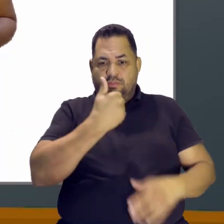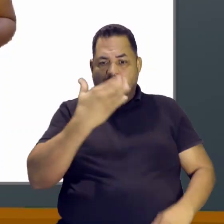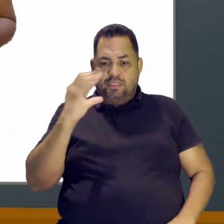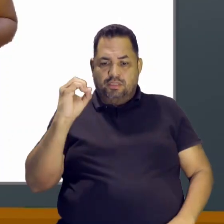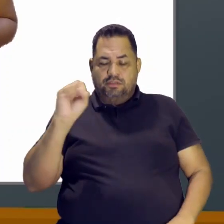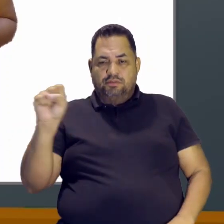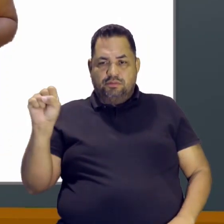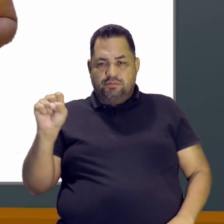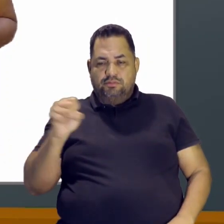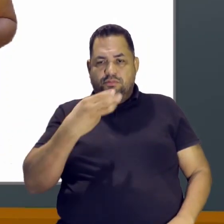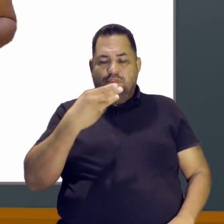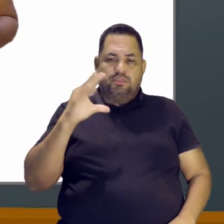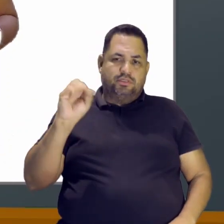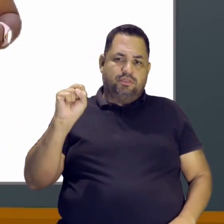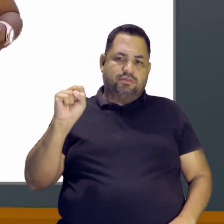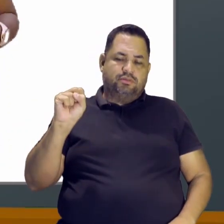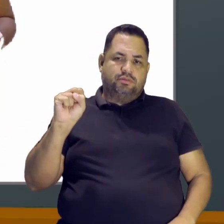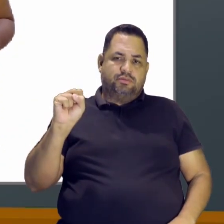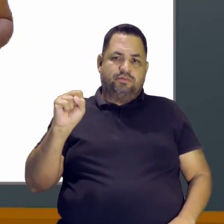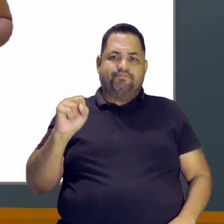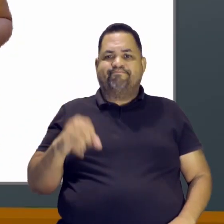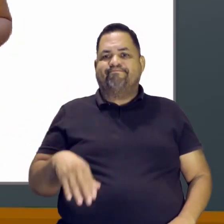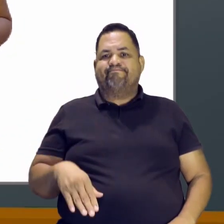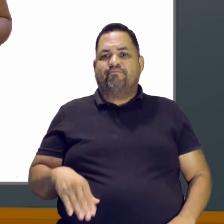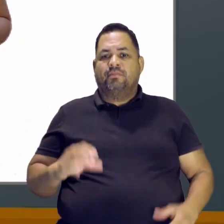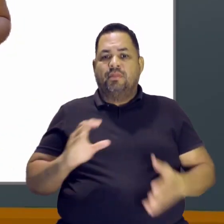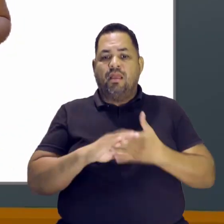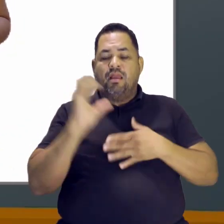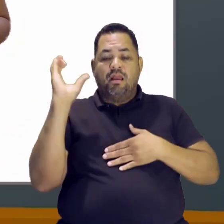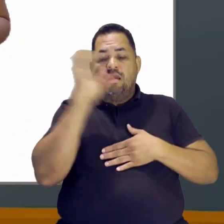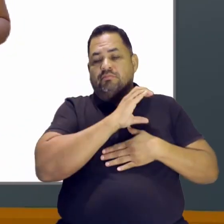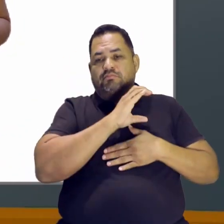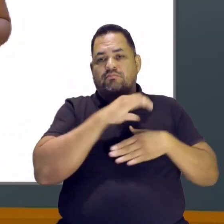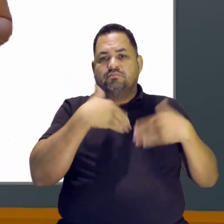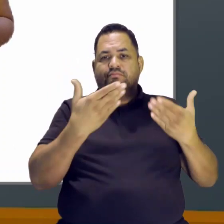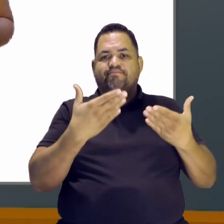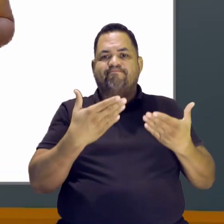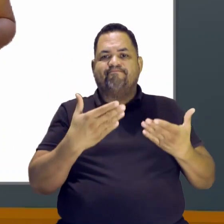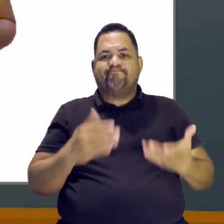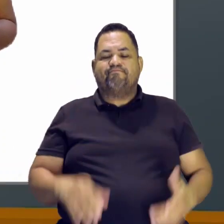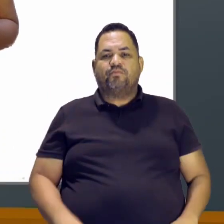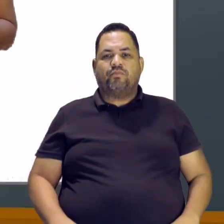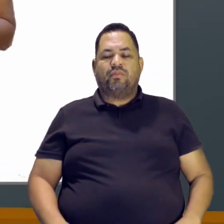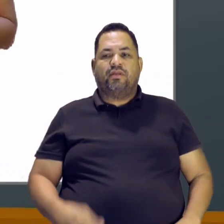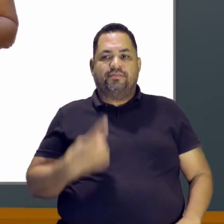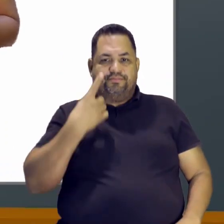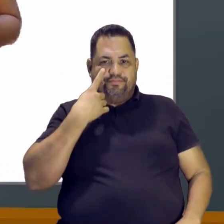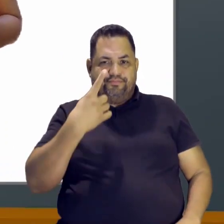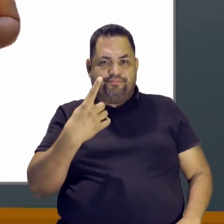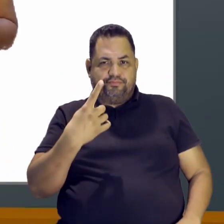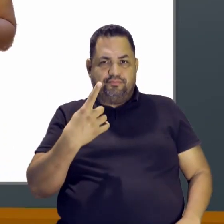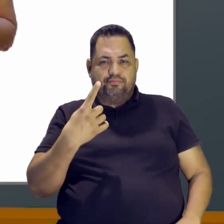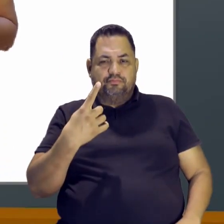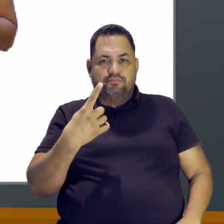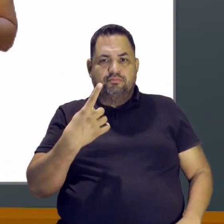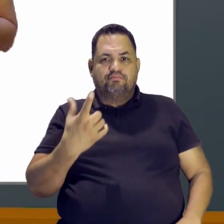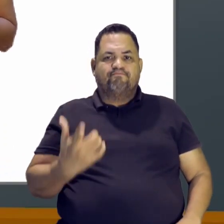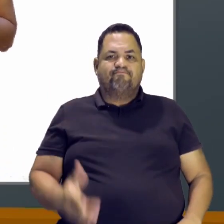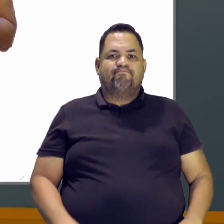30 segundos, né? Explosão. Então, a gente vai observando que